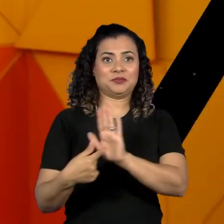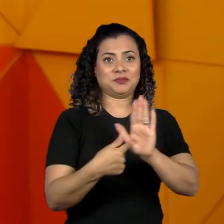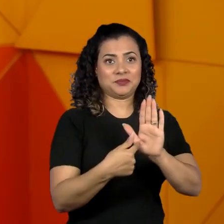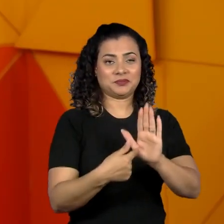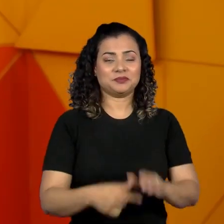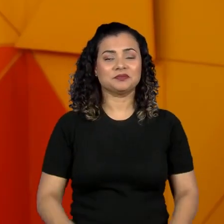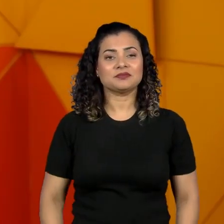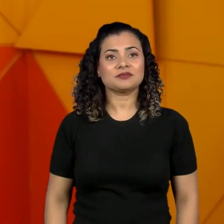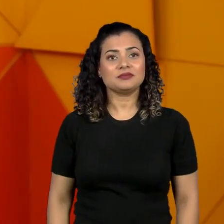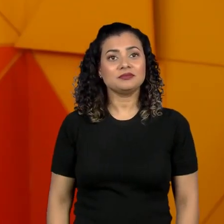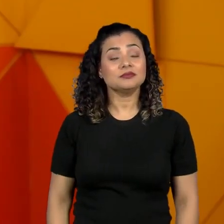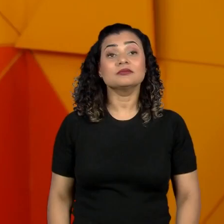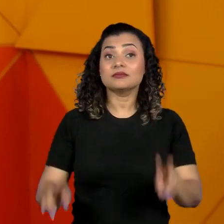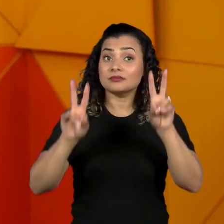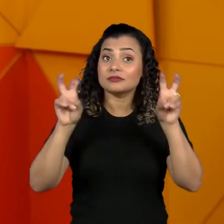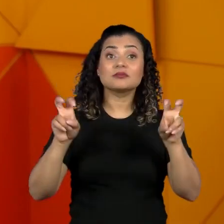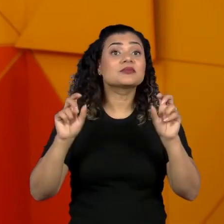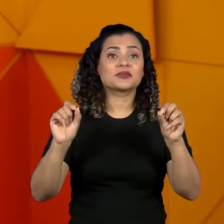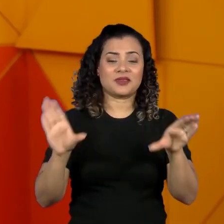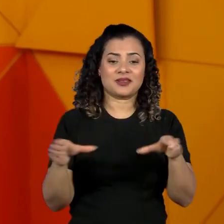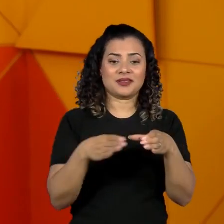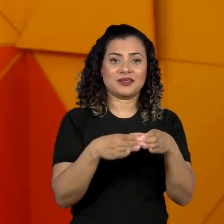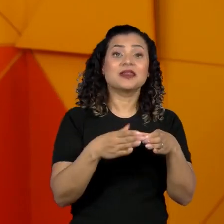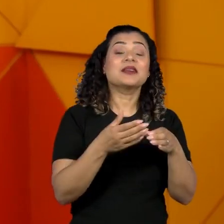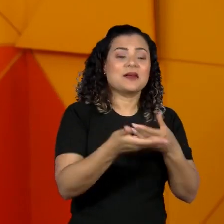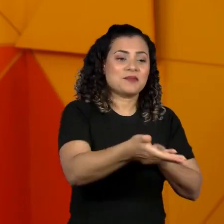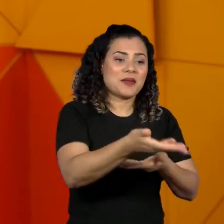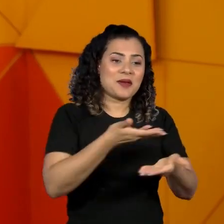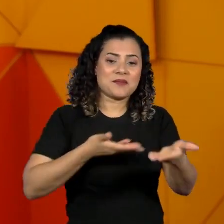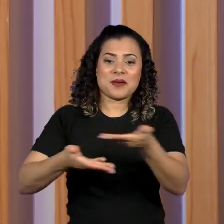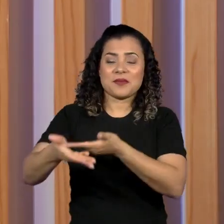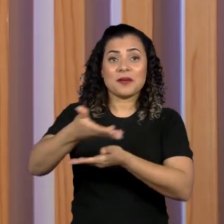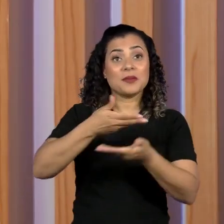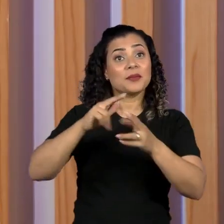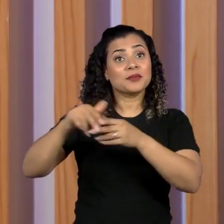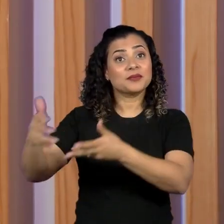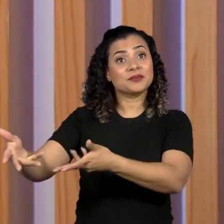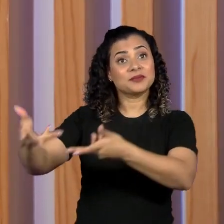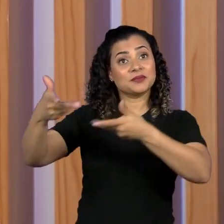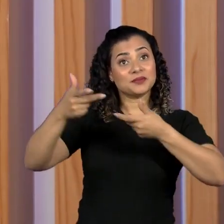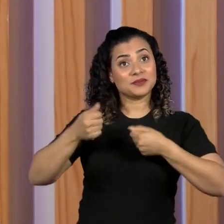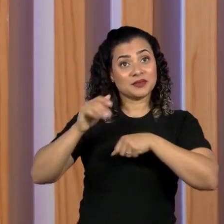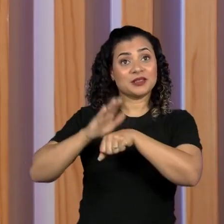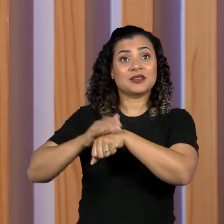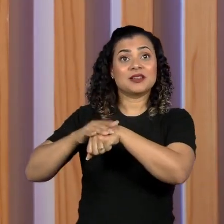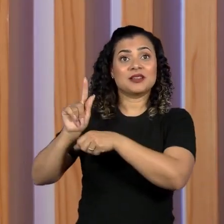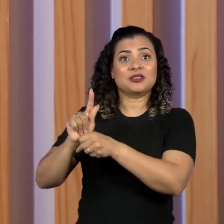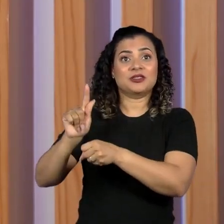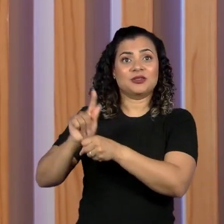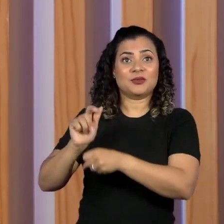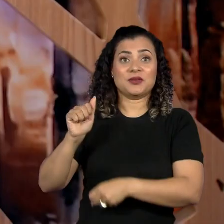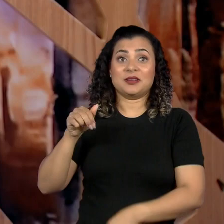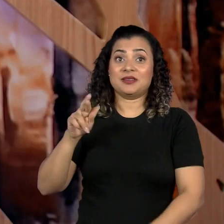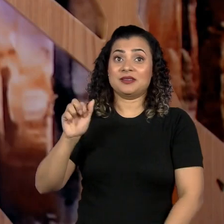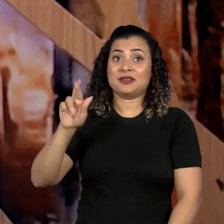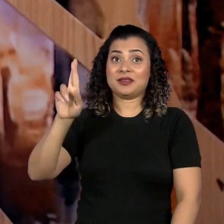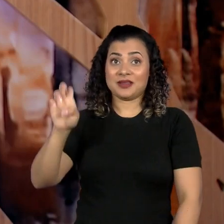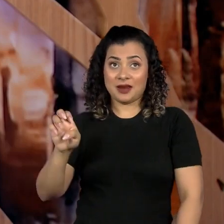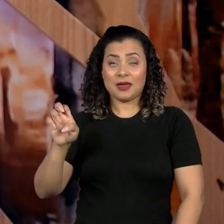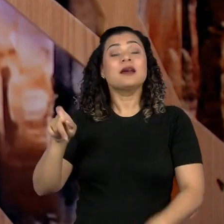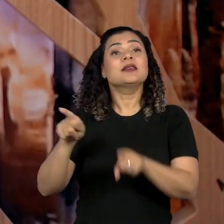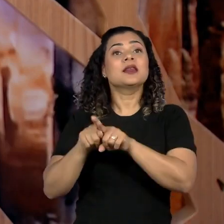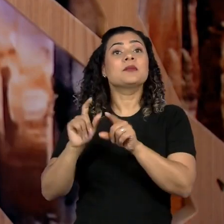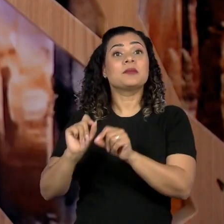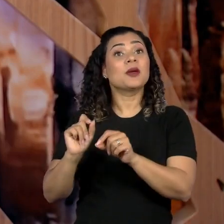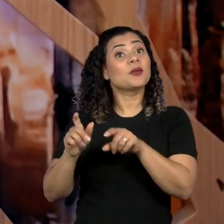E para falar sobre cooperativismo, eu tenho o prazer de receber aqui o gestor de cooperativa, André Broni, e a advogada de